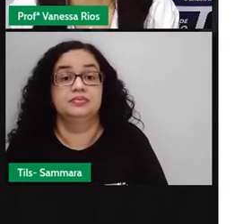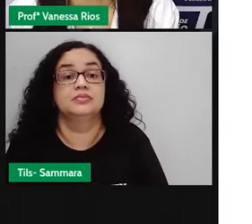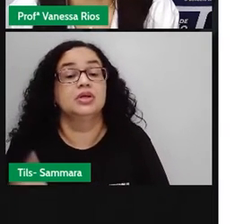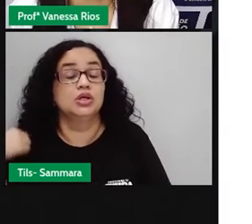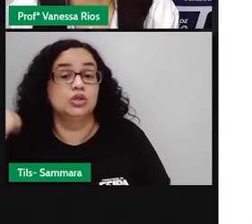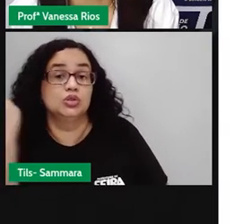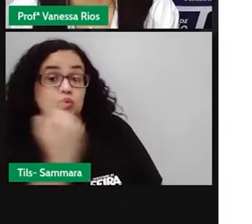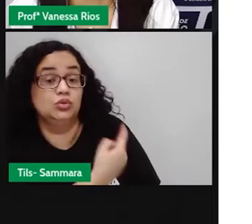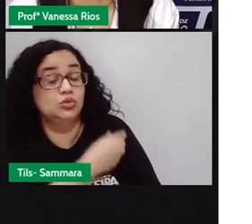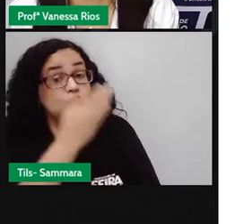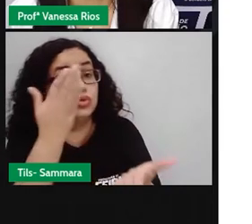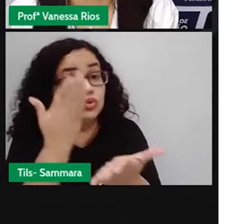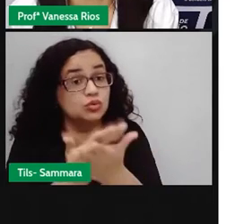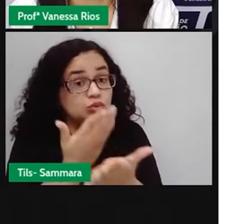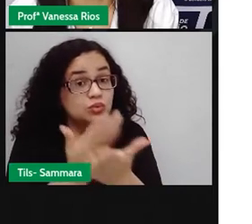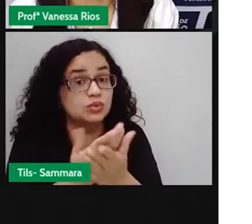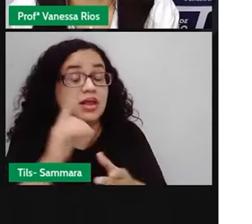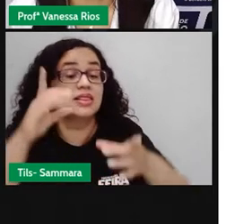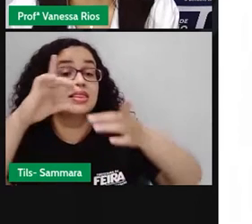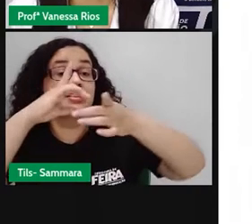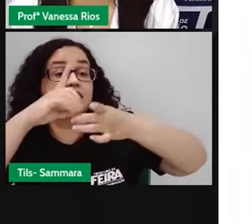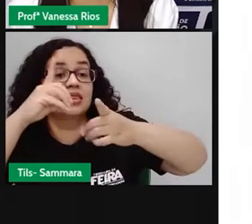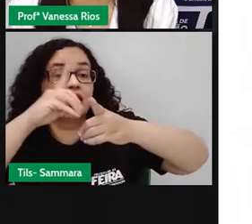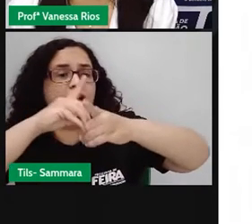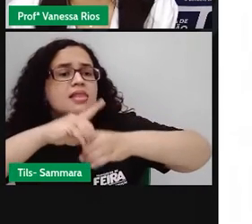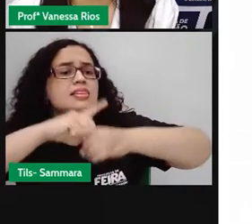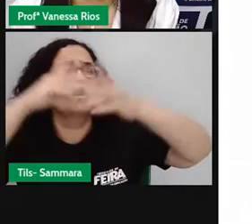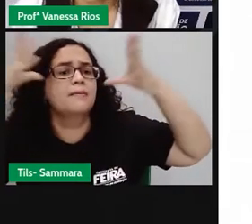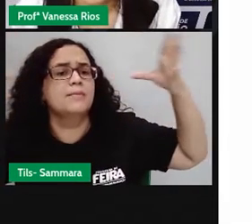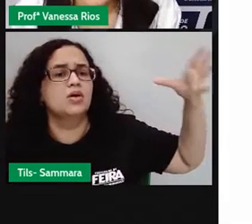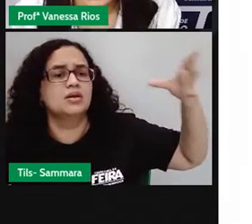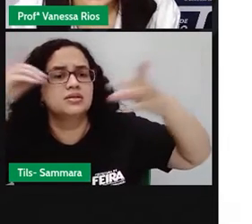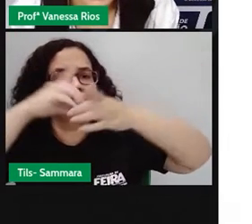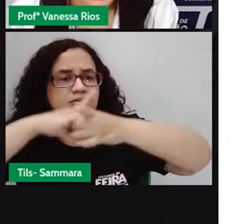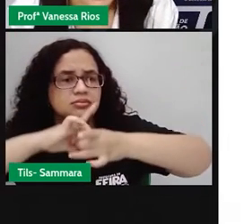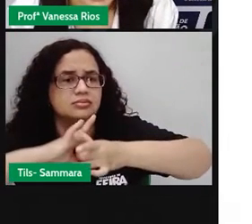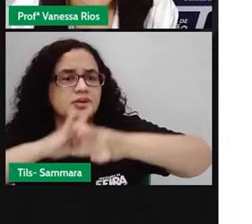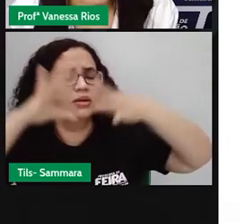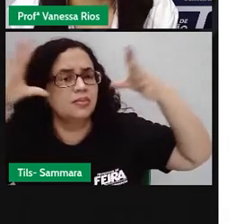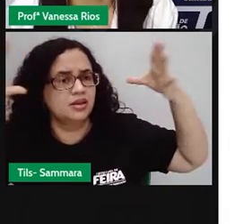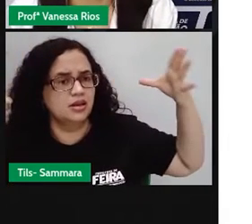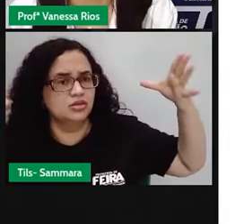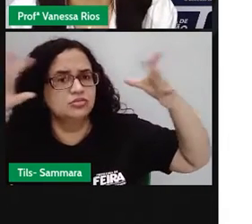E nós vamos estudar sobre o que é democracia.